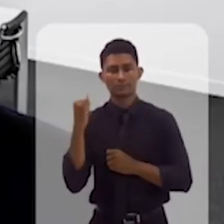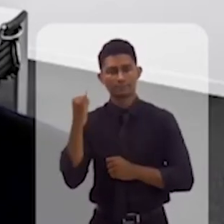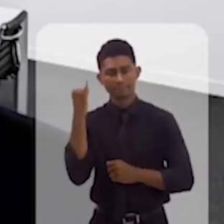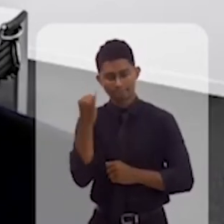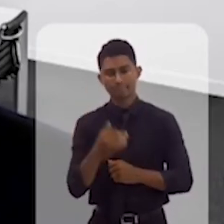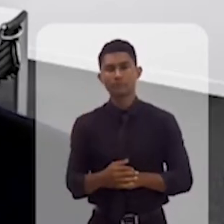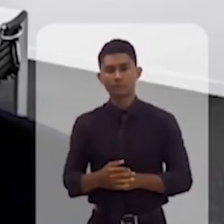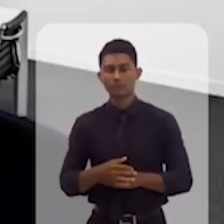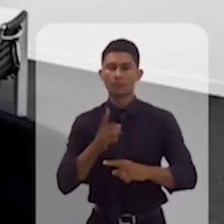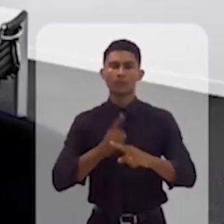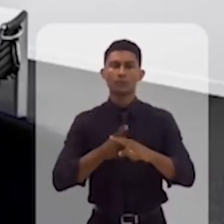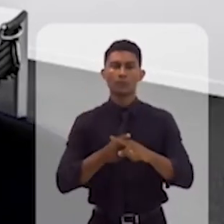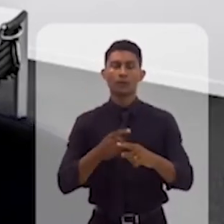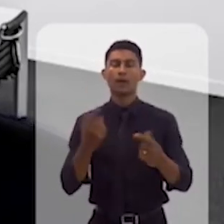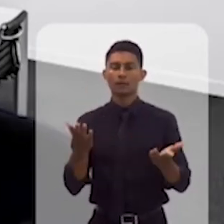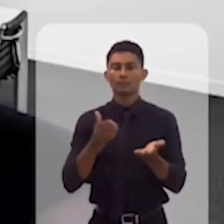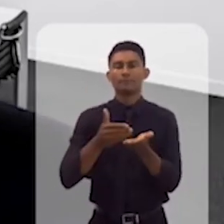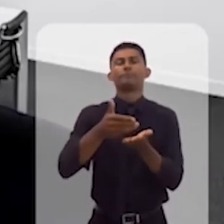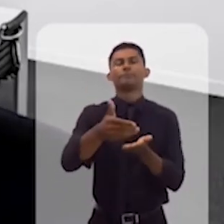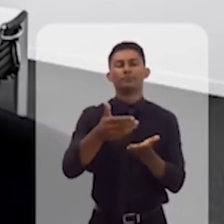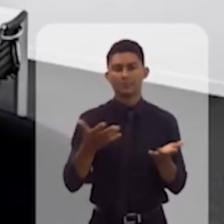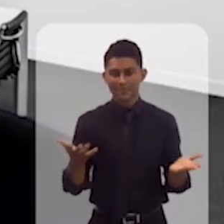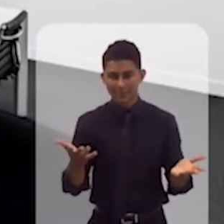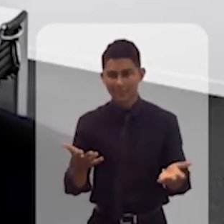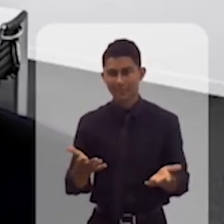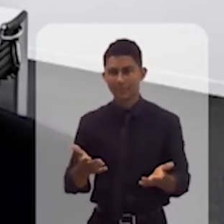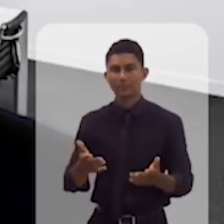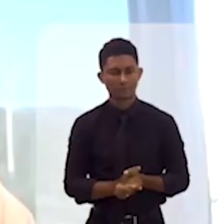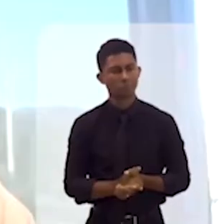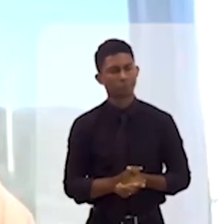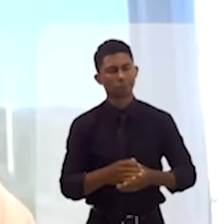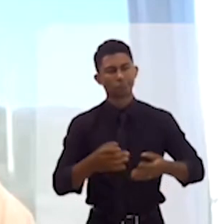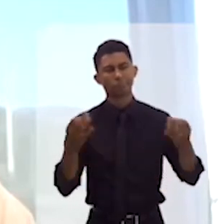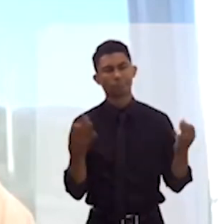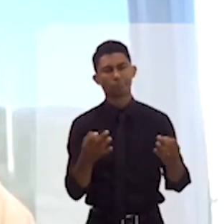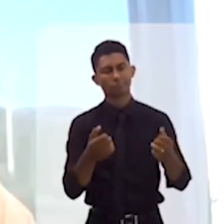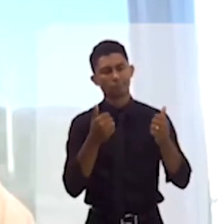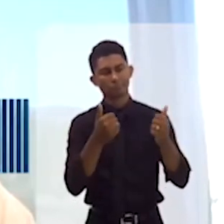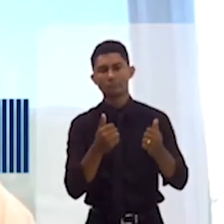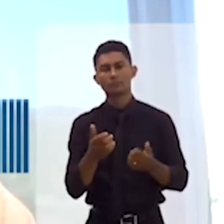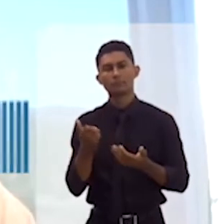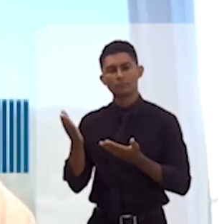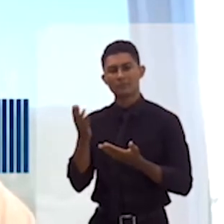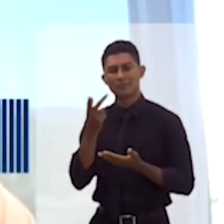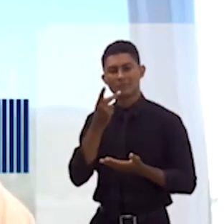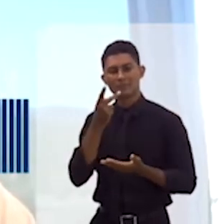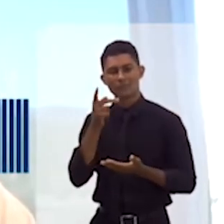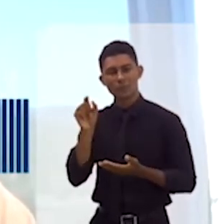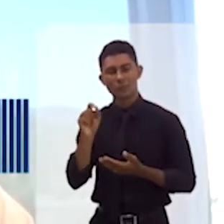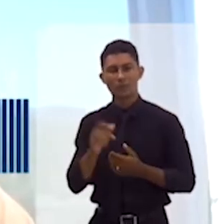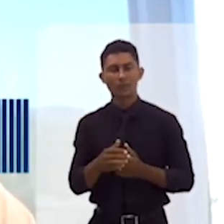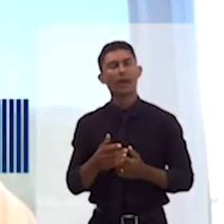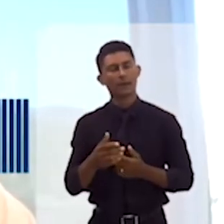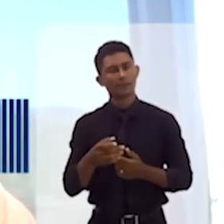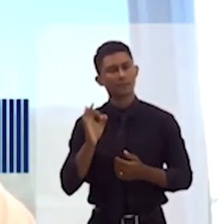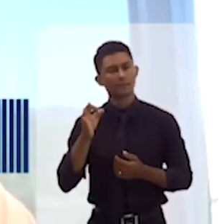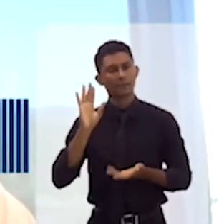passa a ter essa diversificação de fontes. Como o Gustavo destacou bem, né, a geração eólica